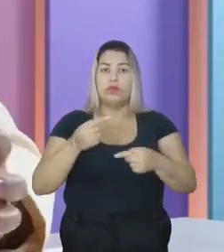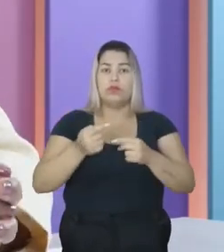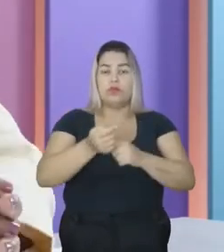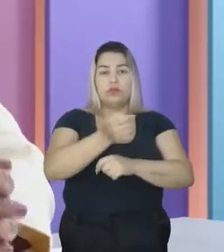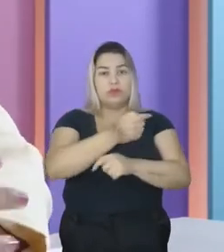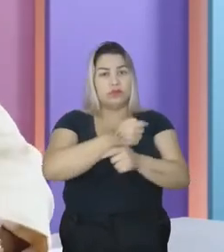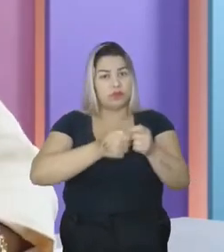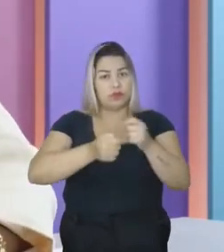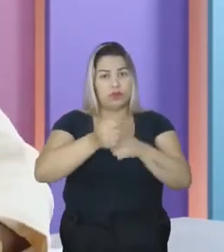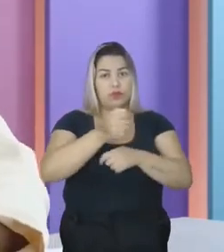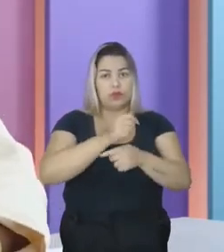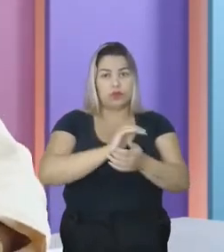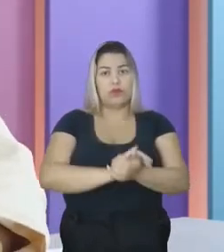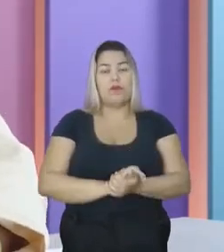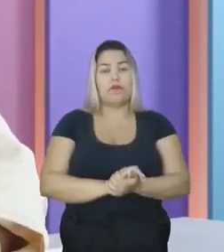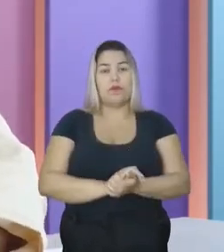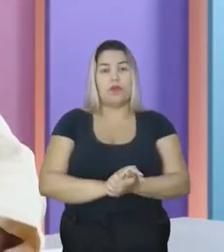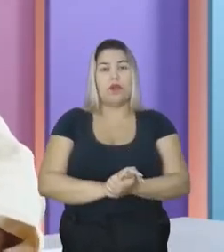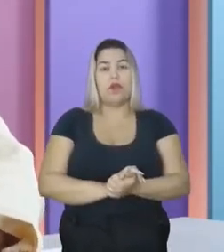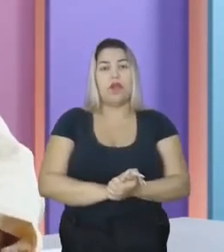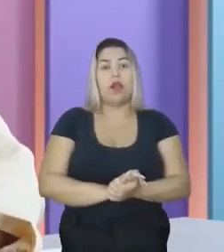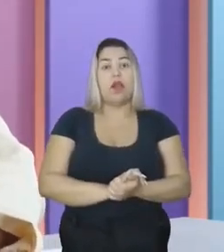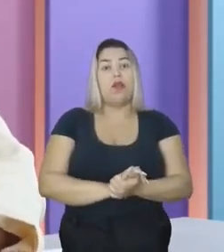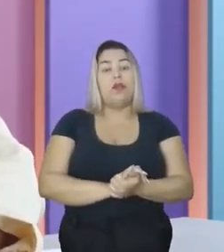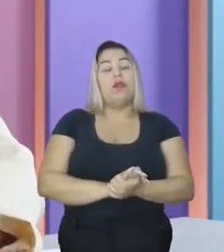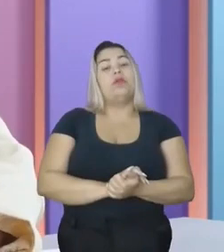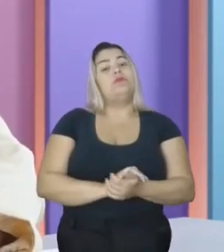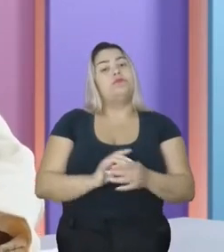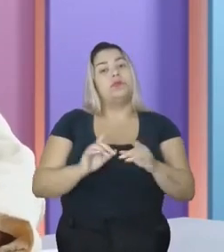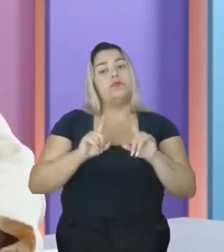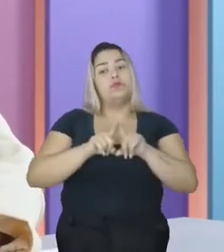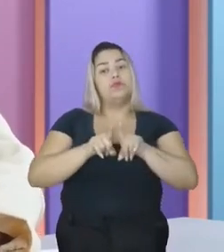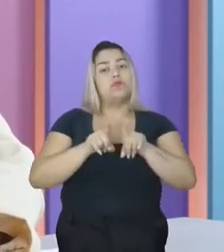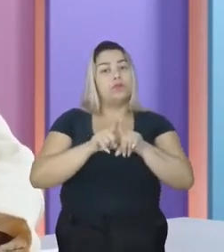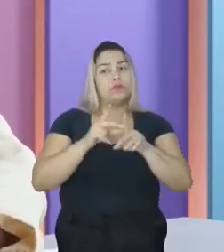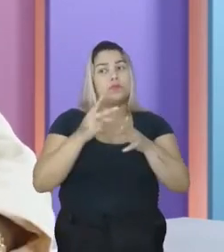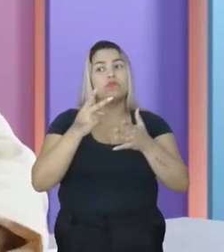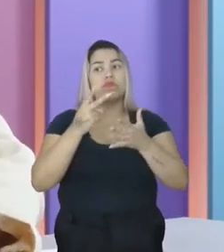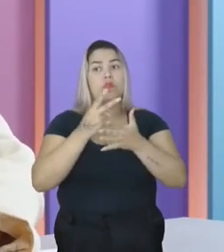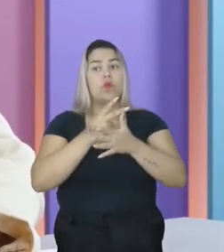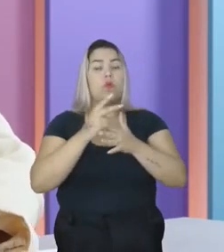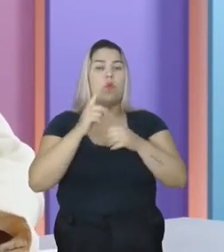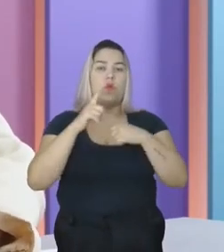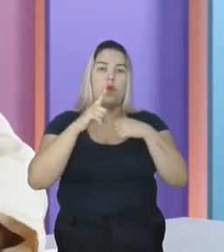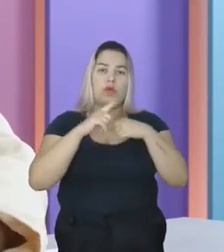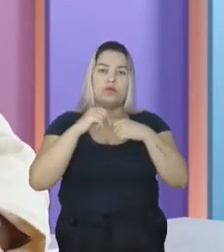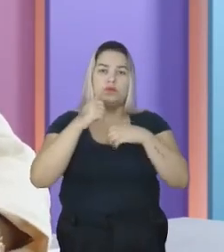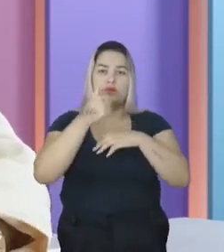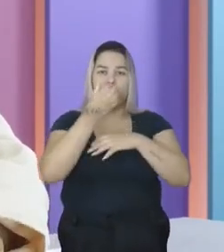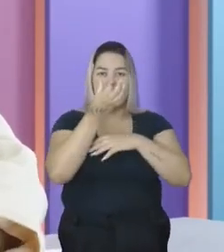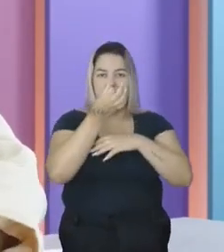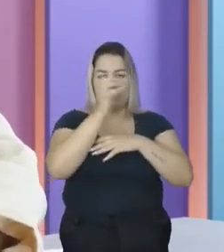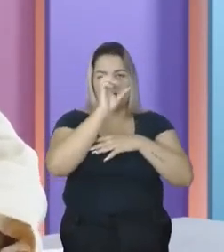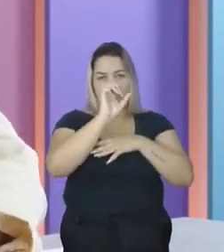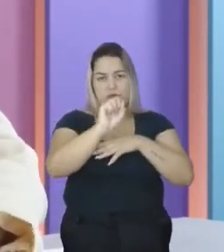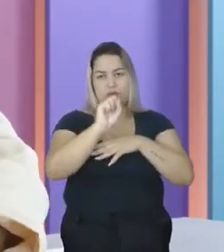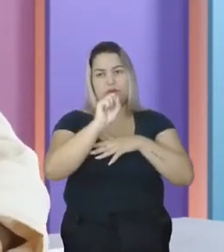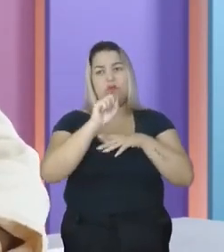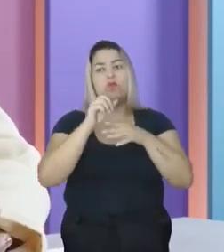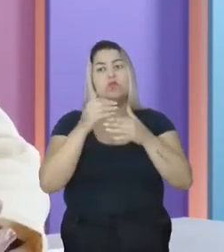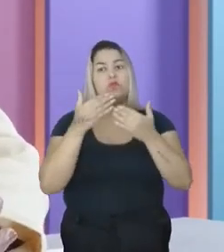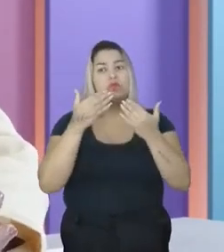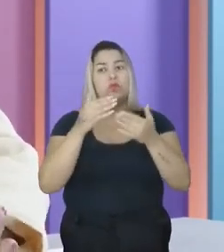no debate dos meios de produção é o artigo 68 das